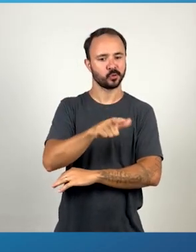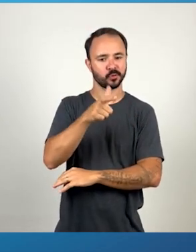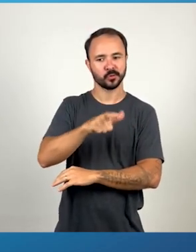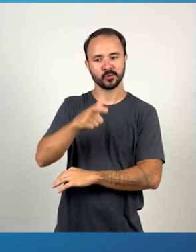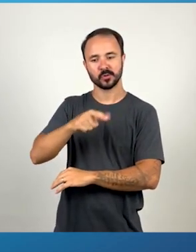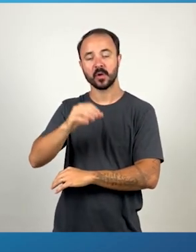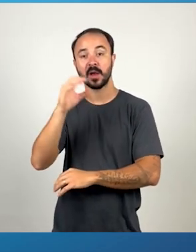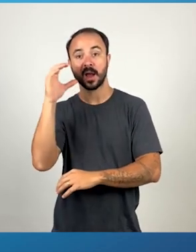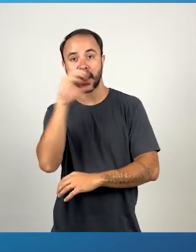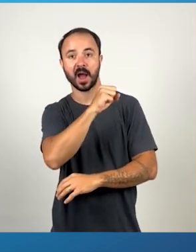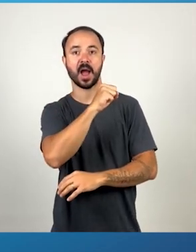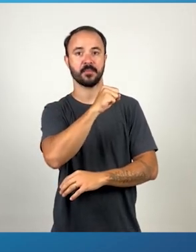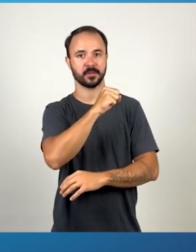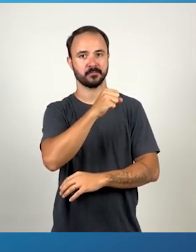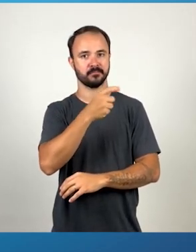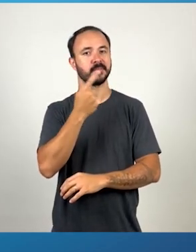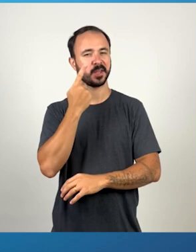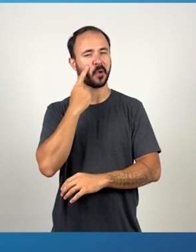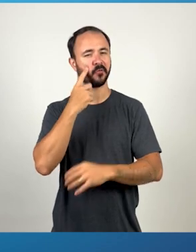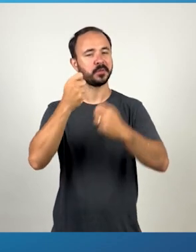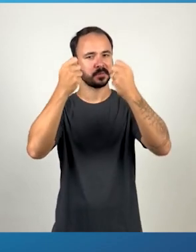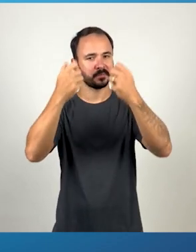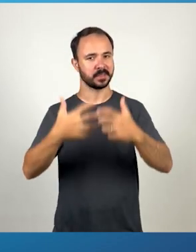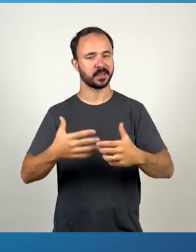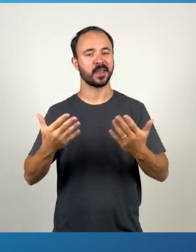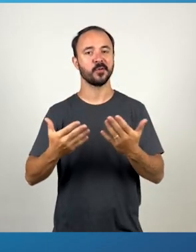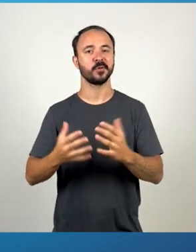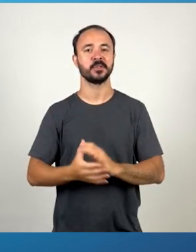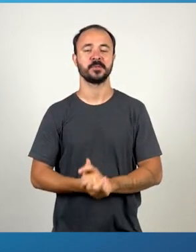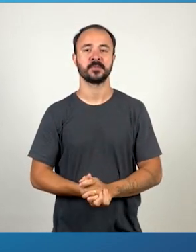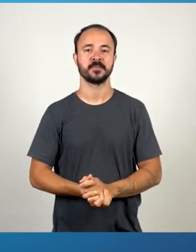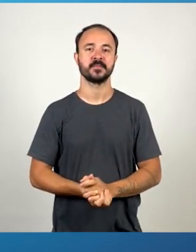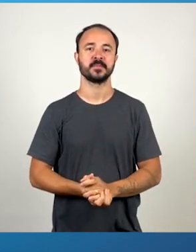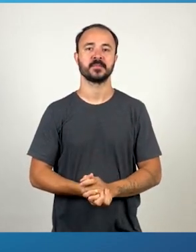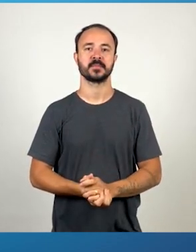regeneração rápida, né? Então, foi isso que a gente viu no começo da nossa aula.